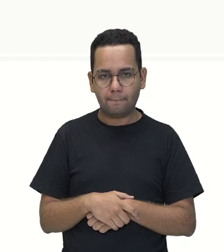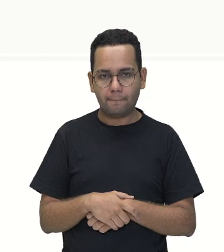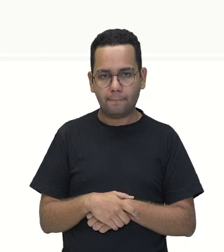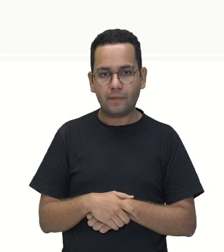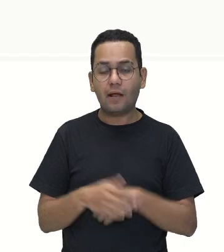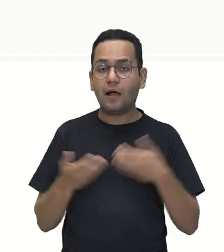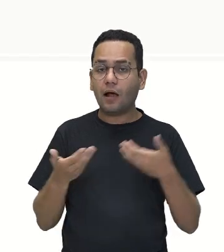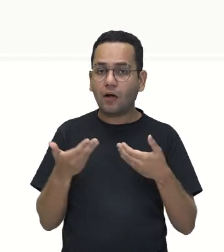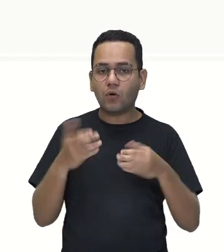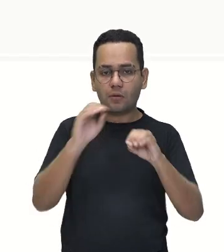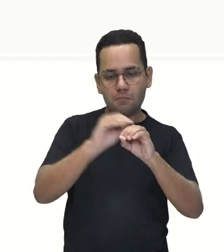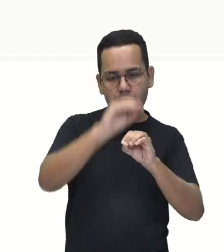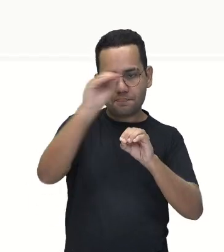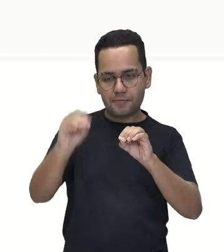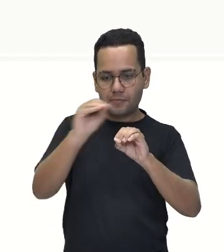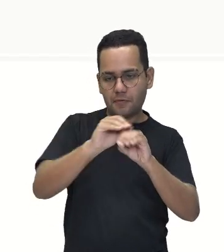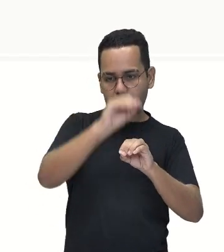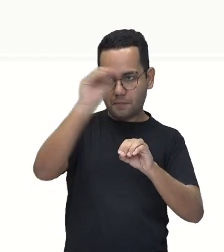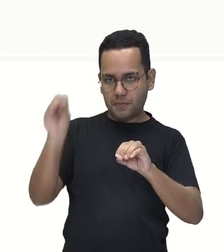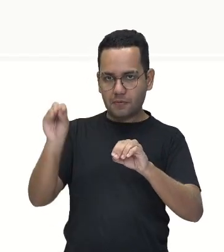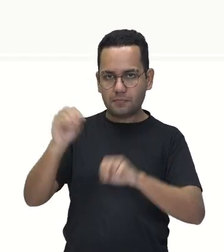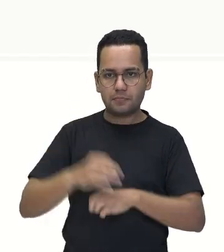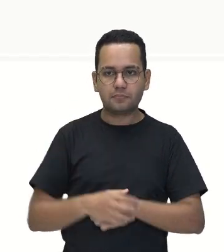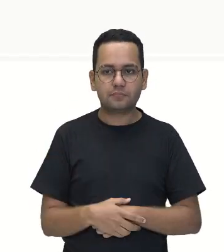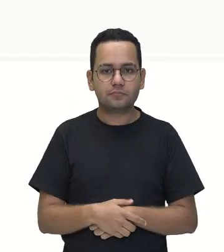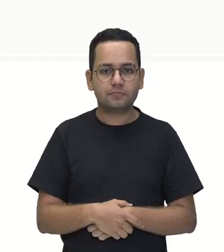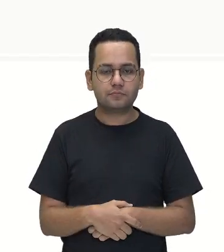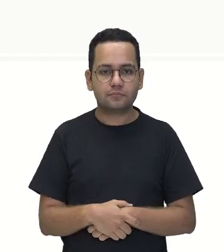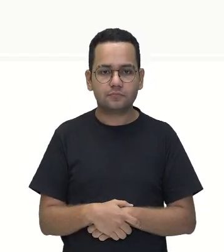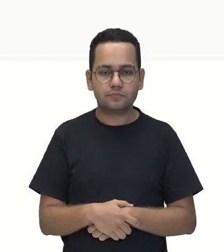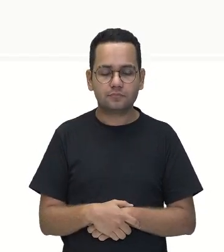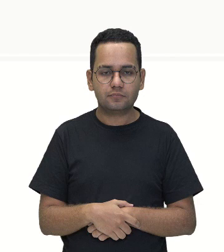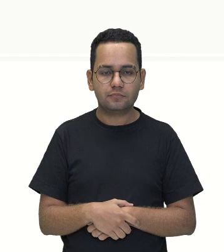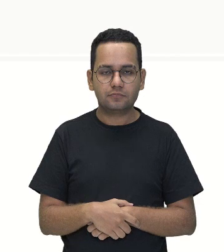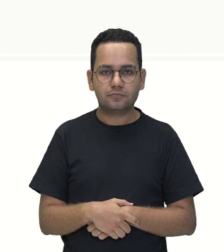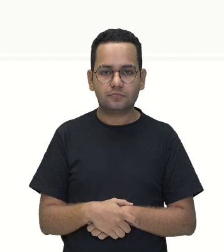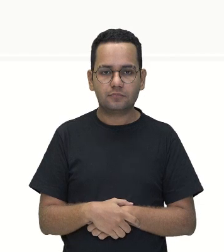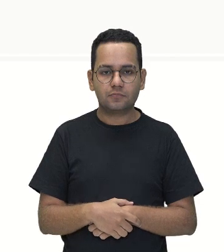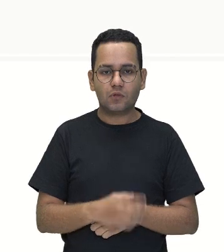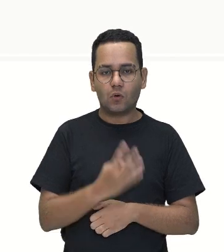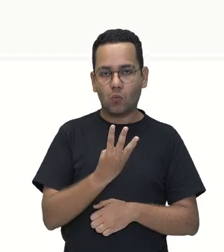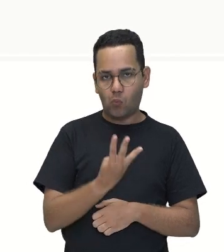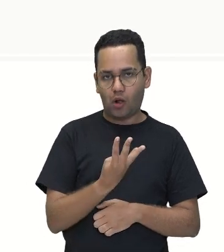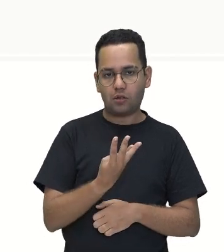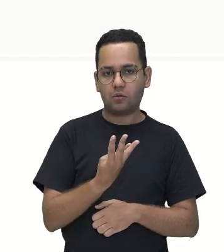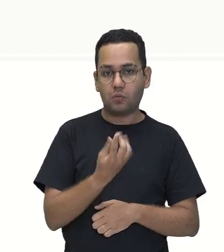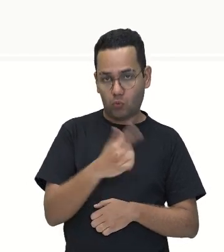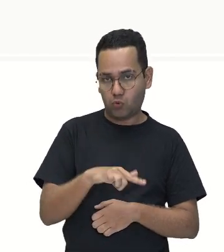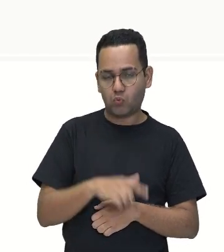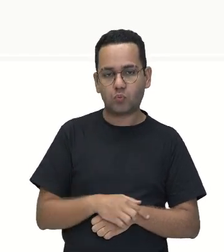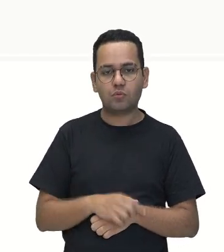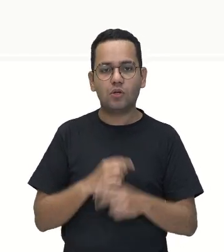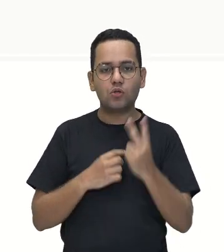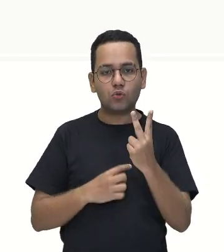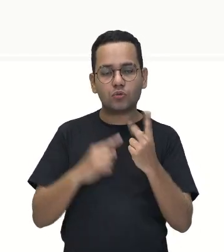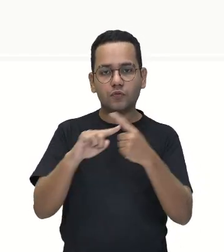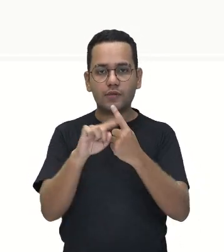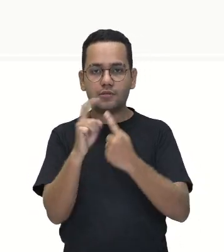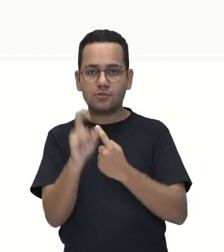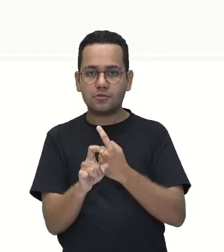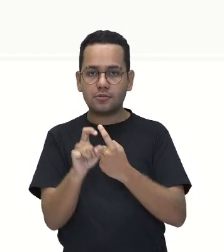distributiva aqui ó vou multiplicar 2 x x que dá